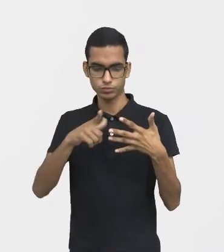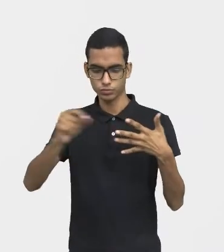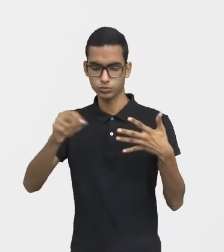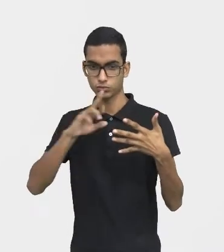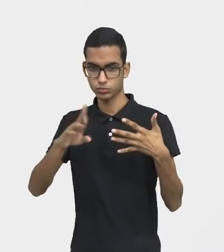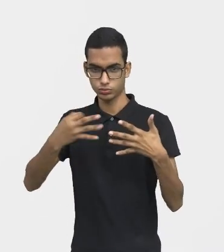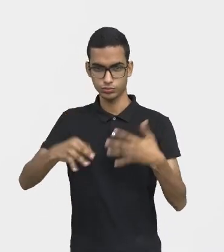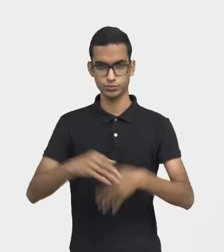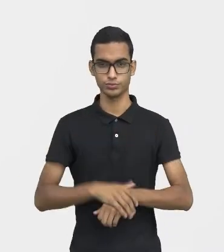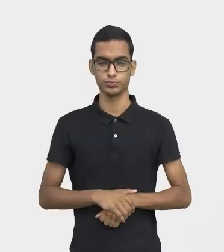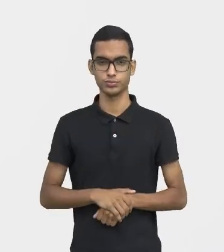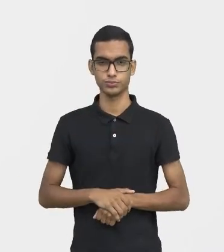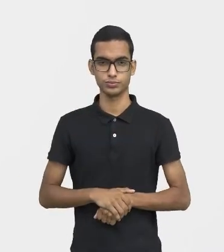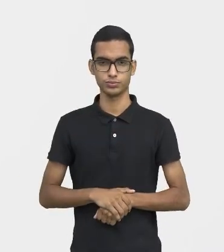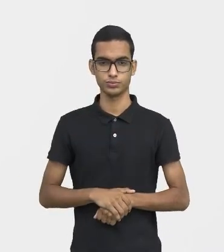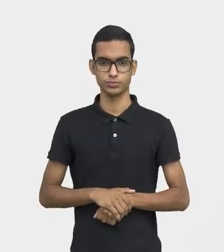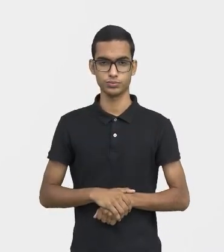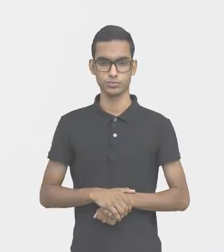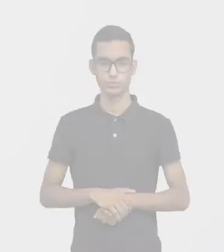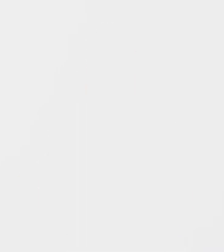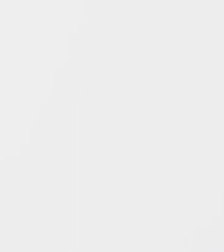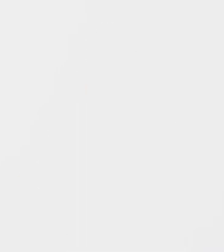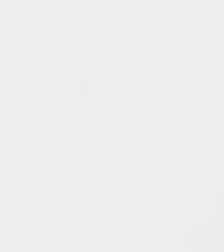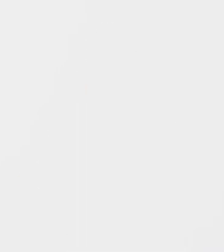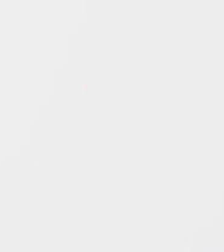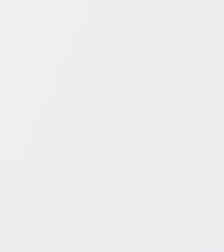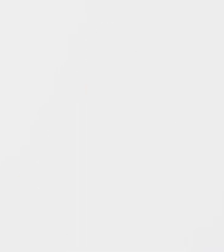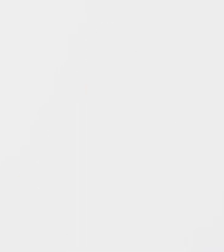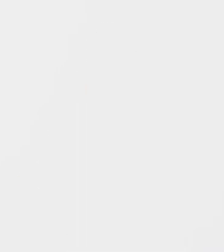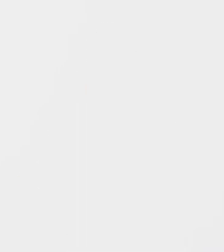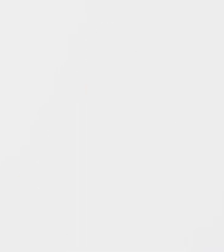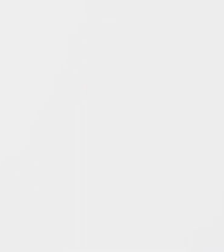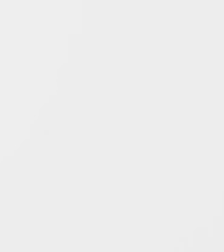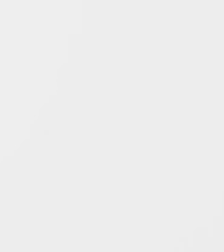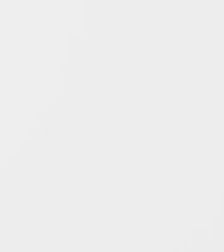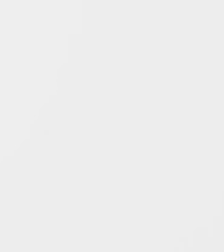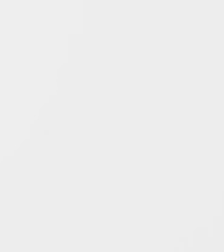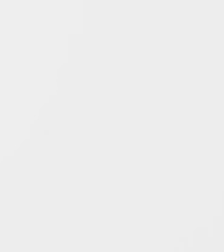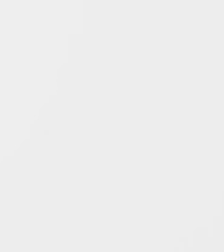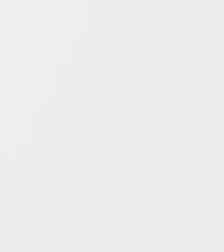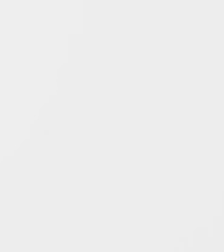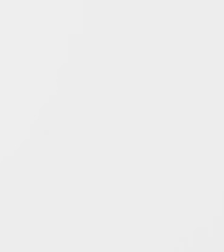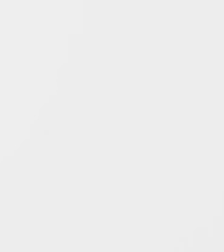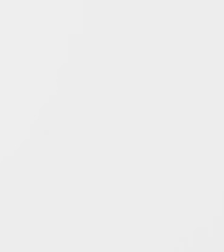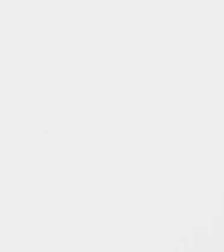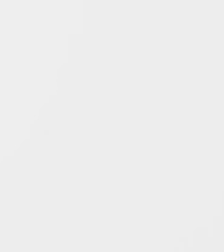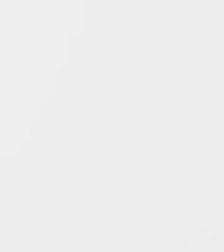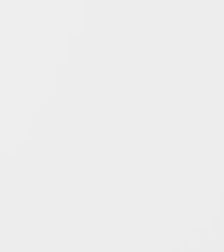viu?